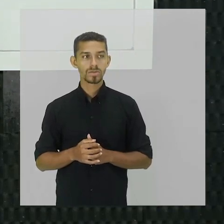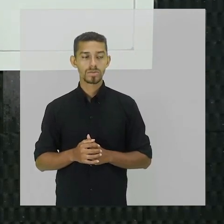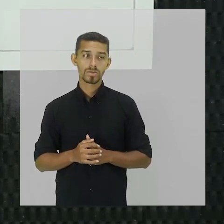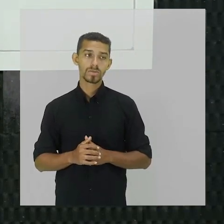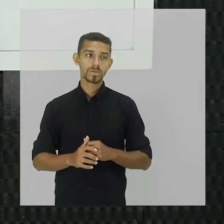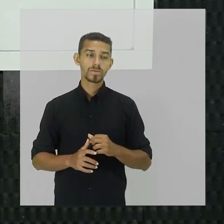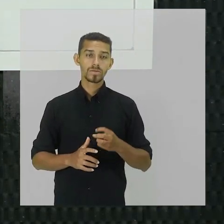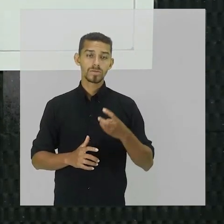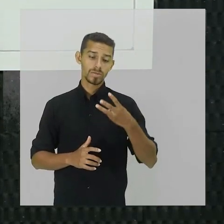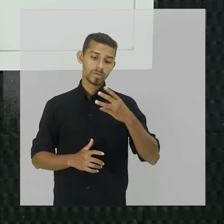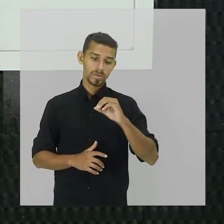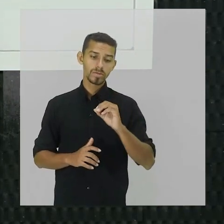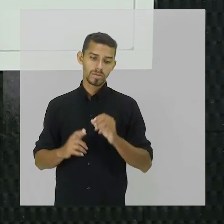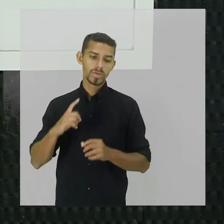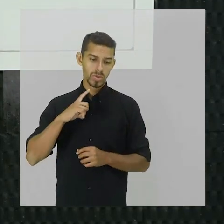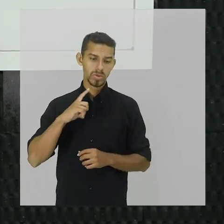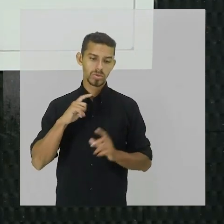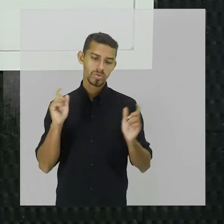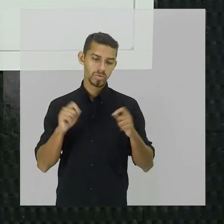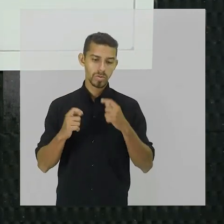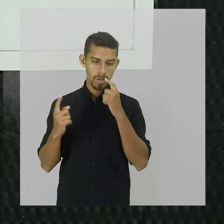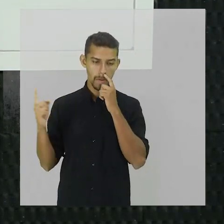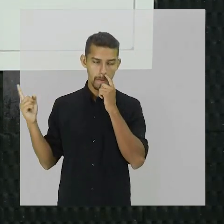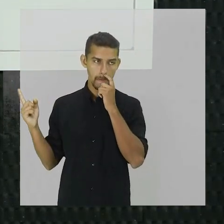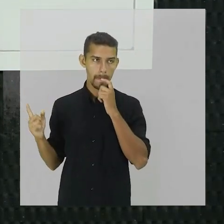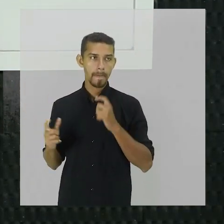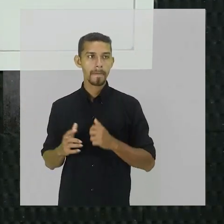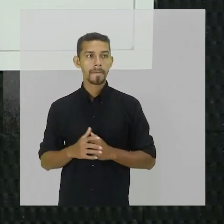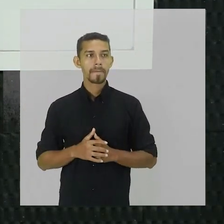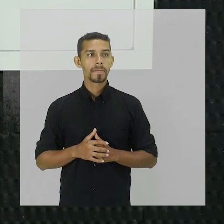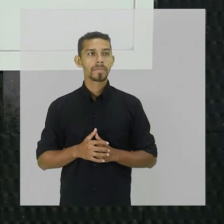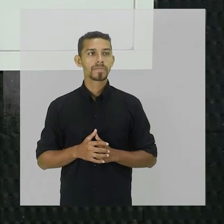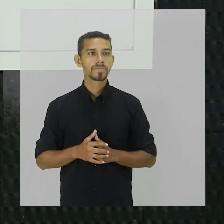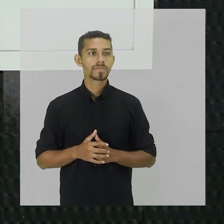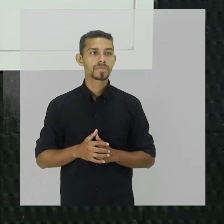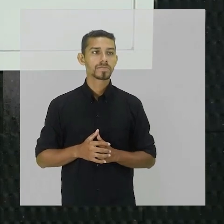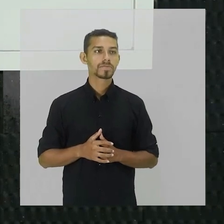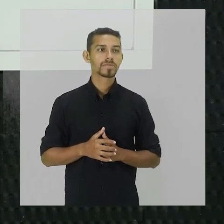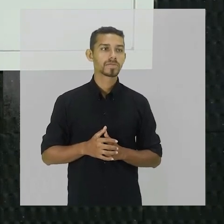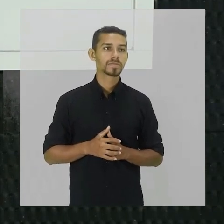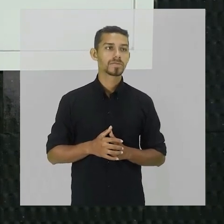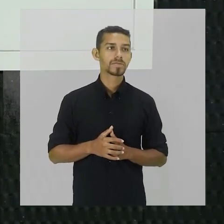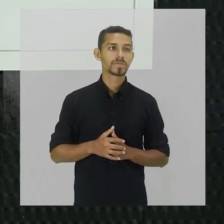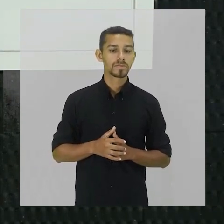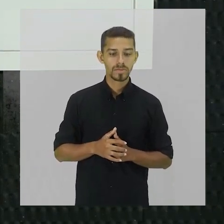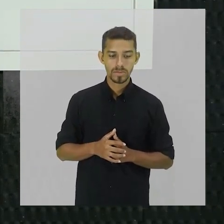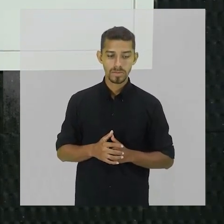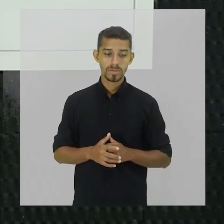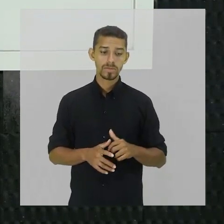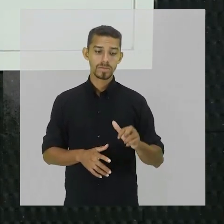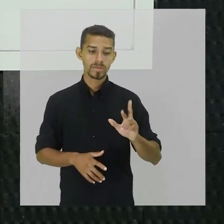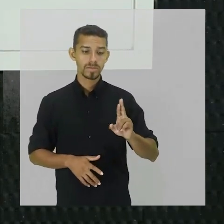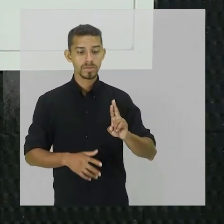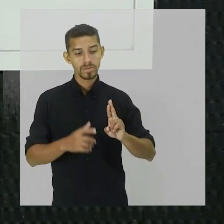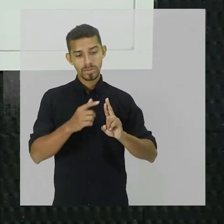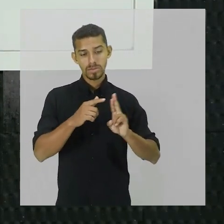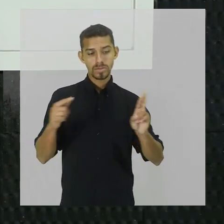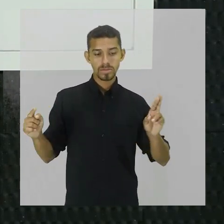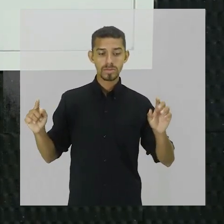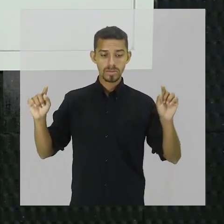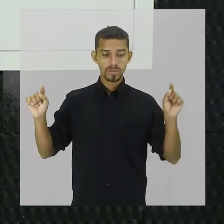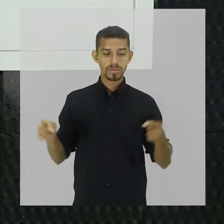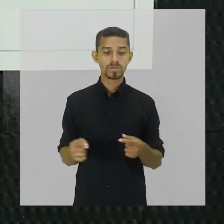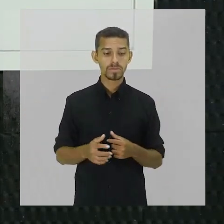assim nas opções. Ora, então se ele quiser a diferença, né? Ele quer saber o Rzão menos o